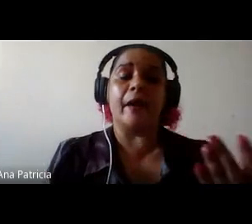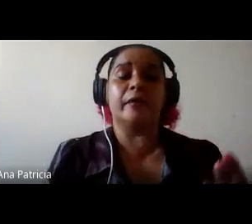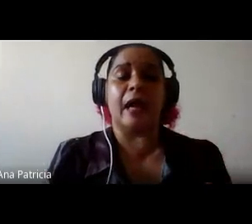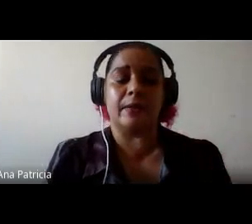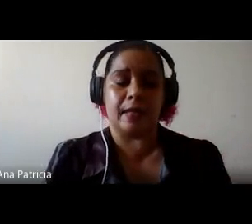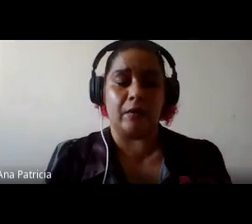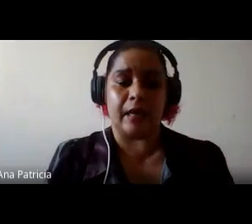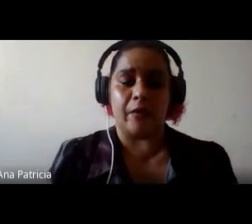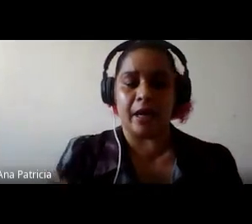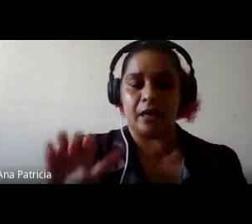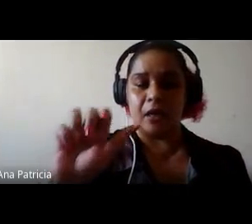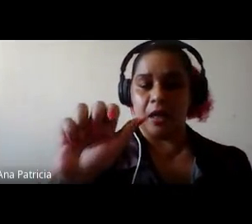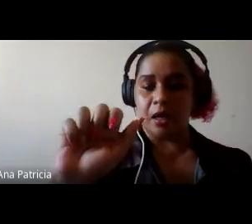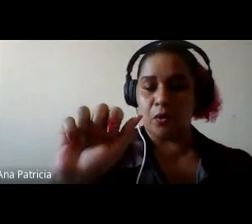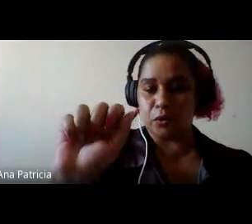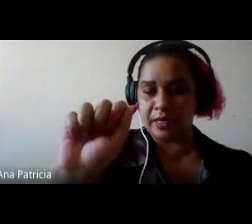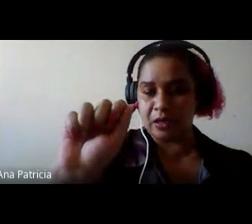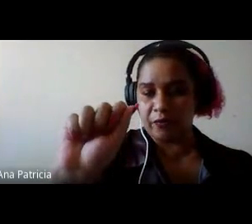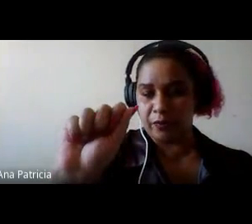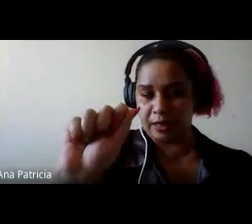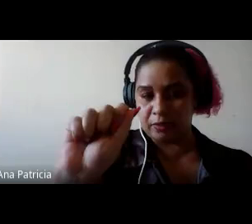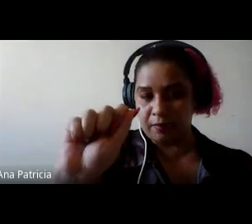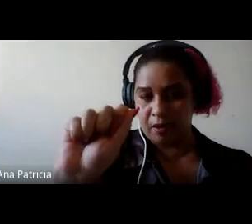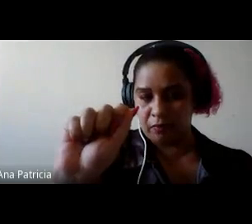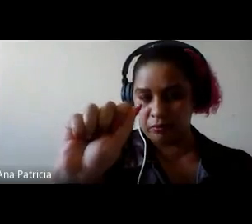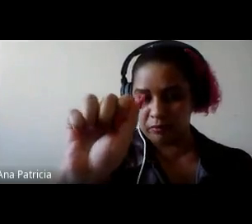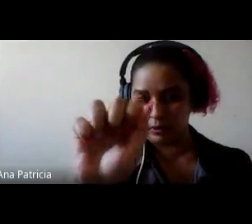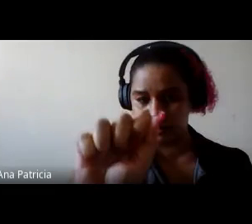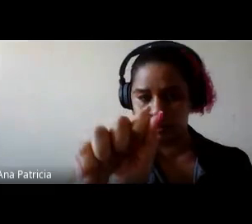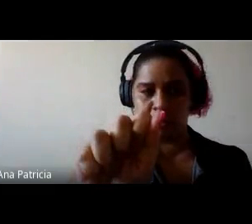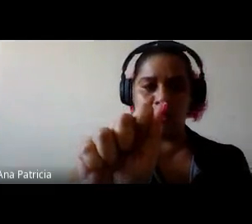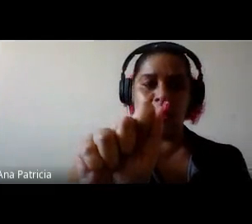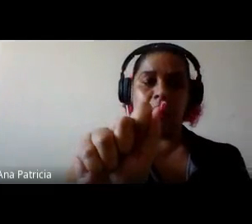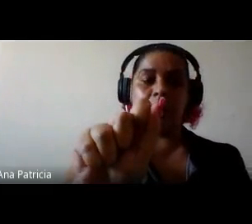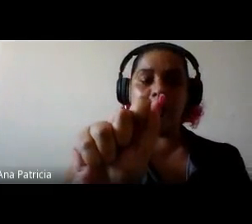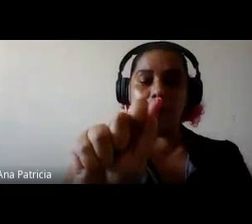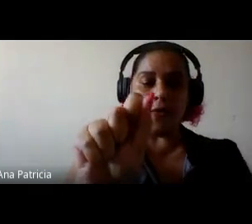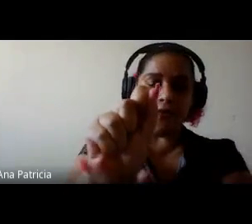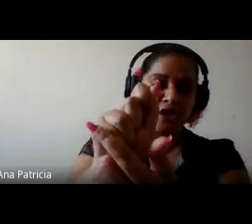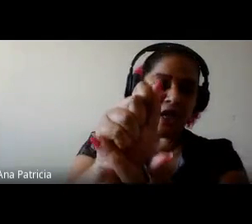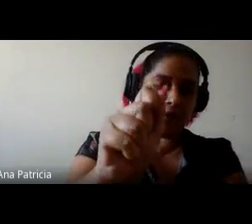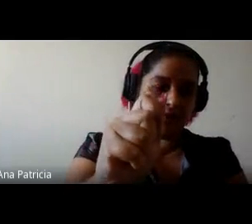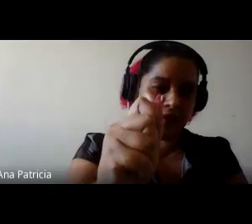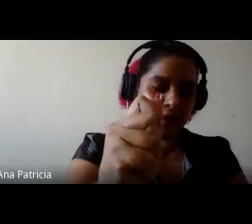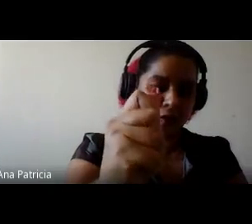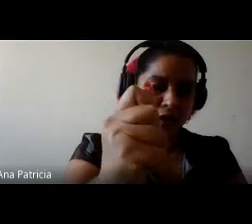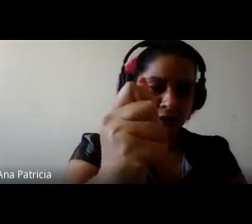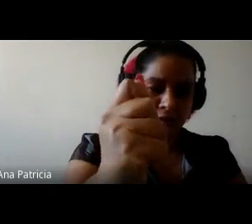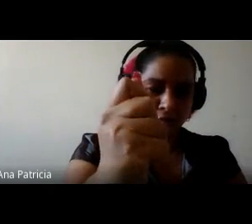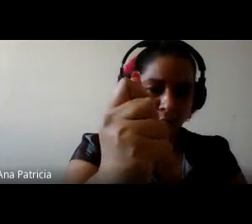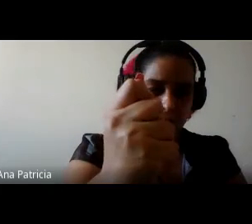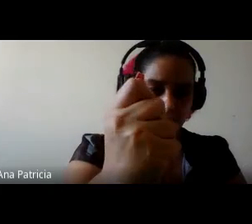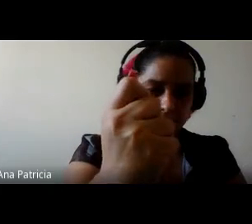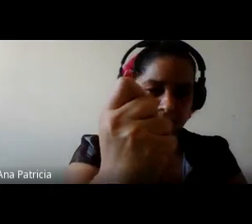quero perguntar o sinal de alguém, eu uso essa configuração de mão. Ó, não é o punho fechado, tá vendo que meus